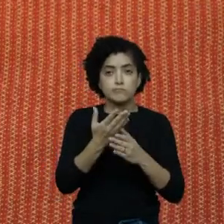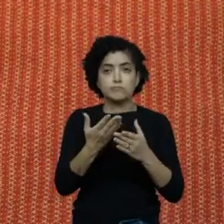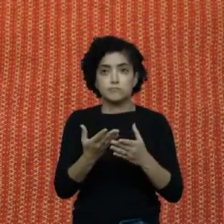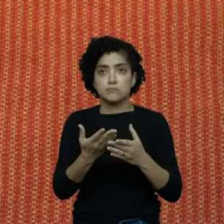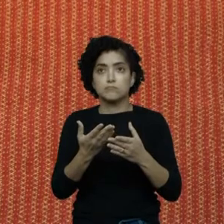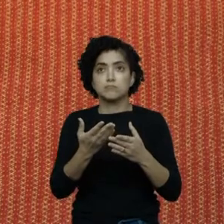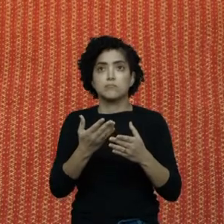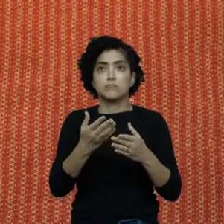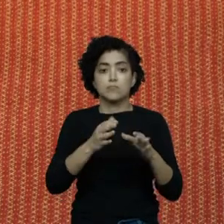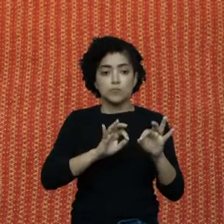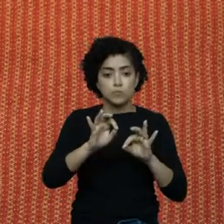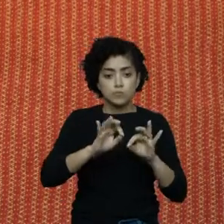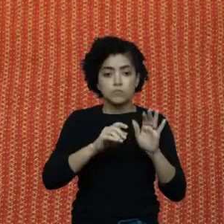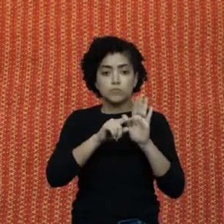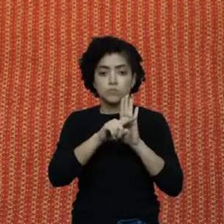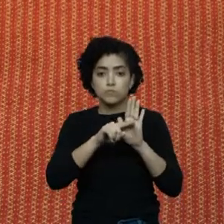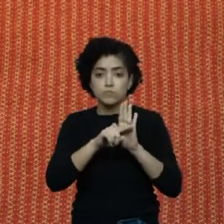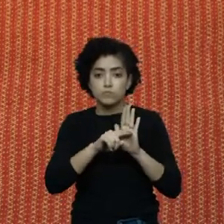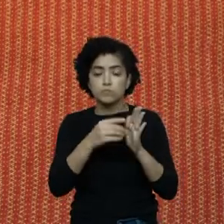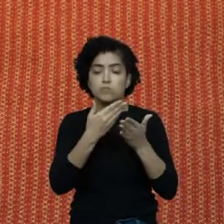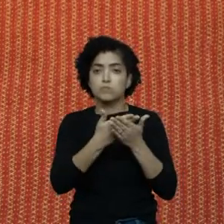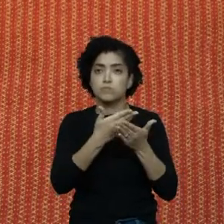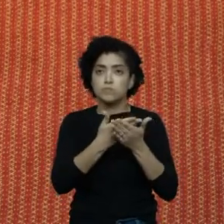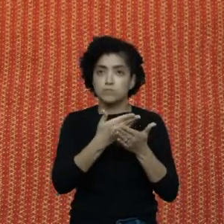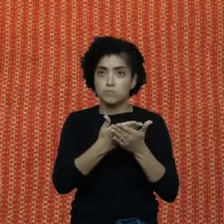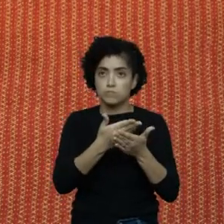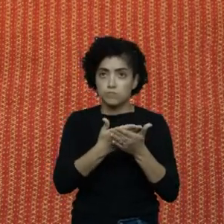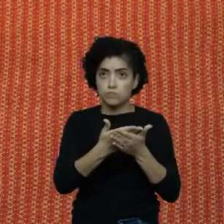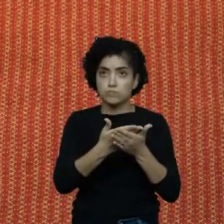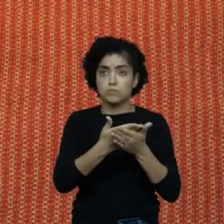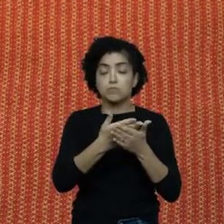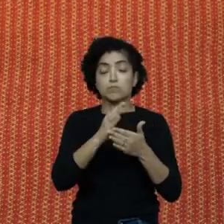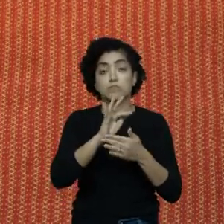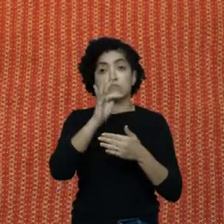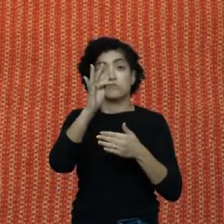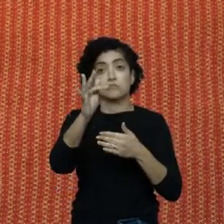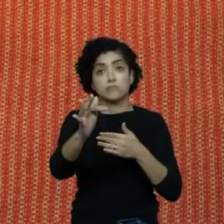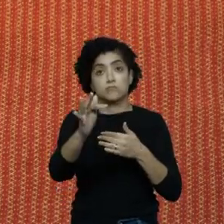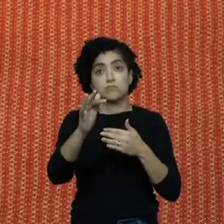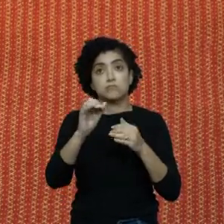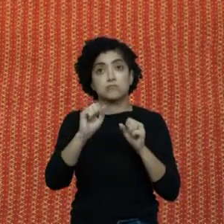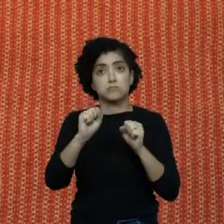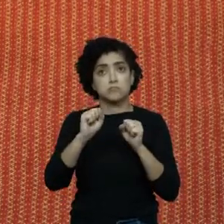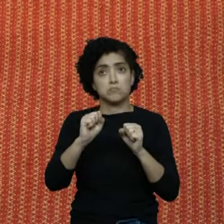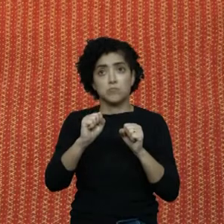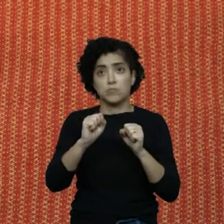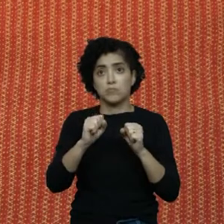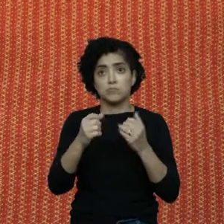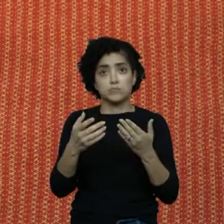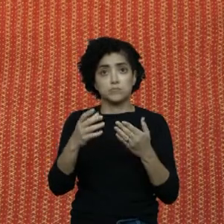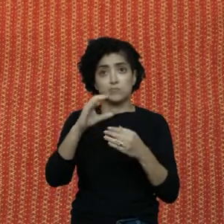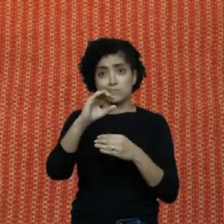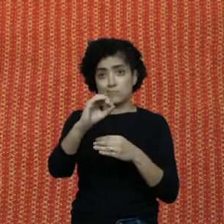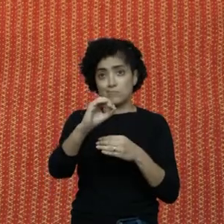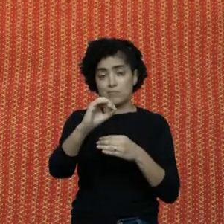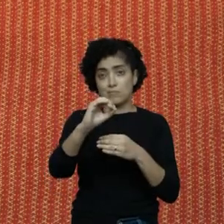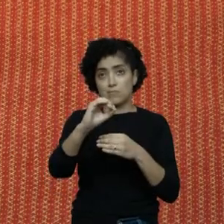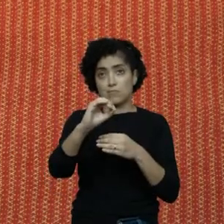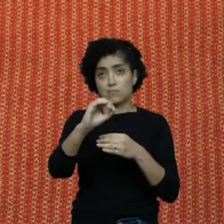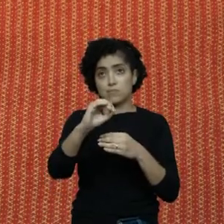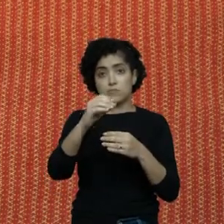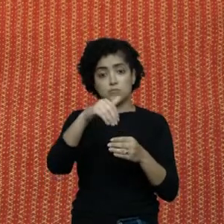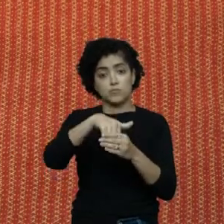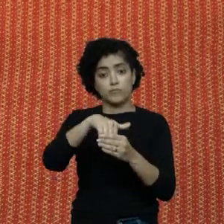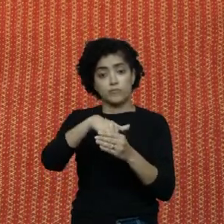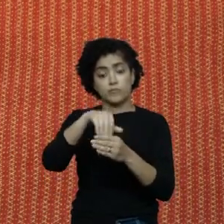desmontar todo o mar um trabalho feito em torno disso para no futuro que pode gerar essa carga hoje aqui pô só